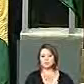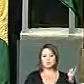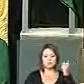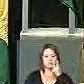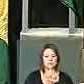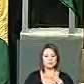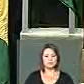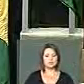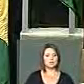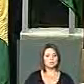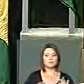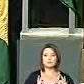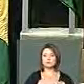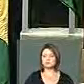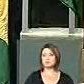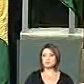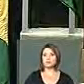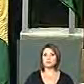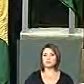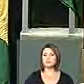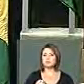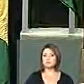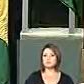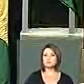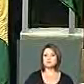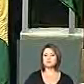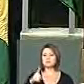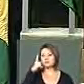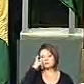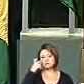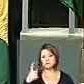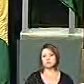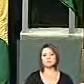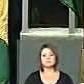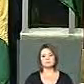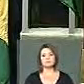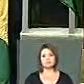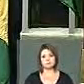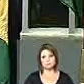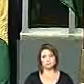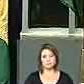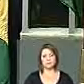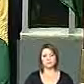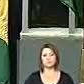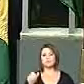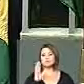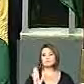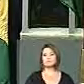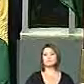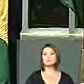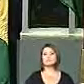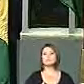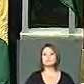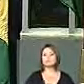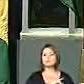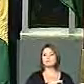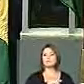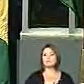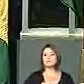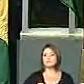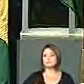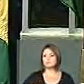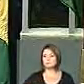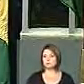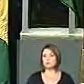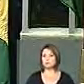todas as formas de desigualdade e violência e por isso mesmo um Brasil mais plural e um